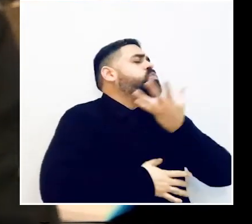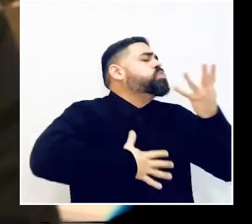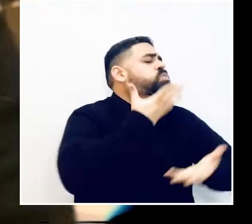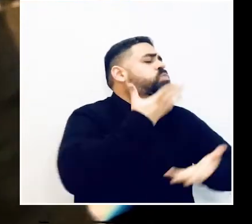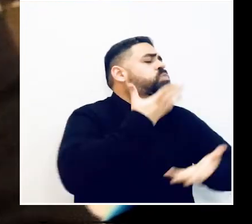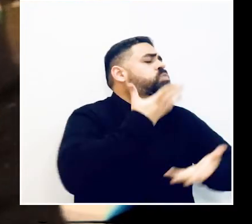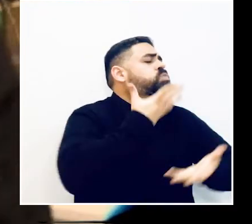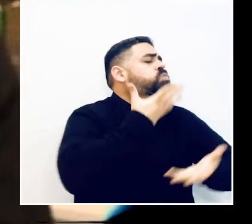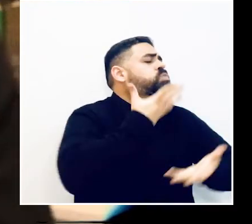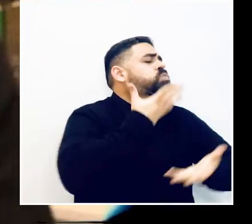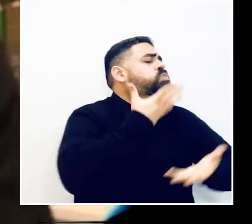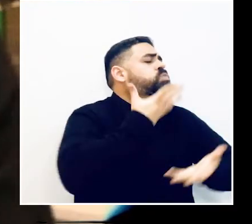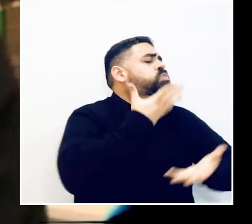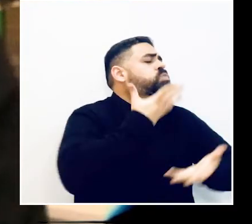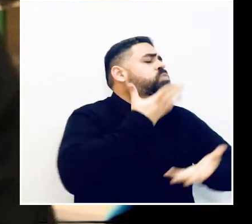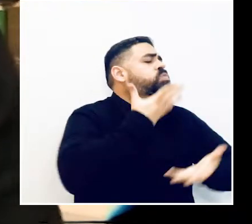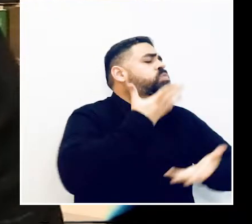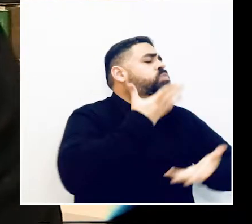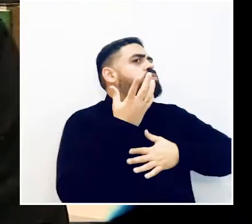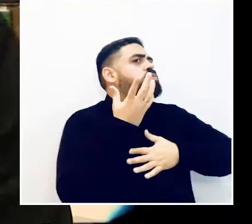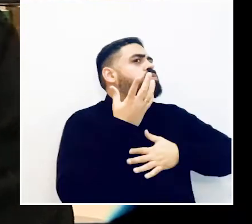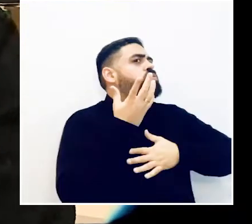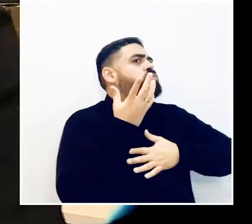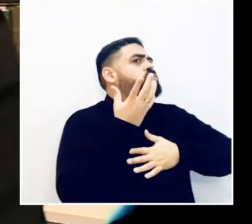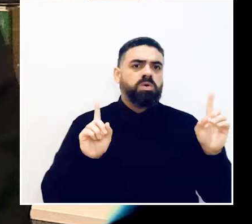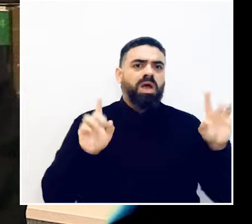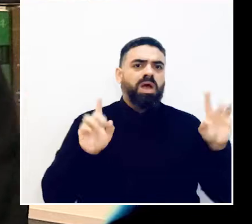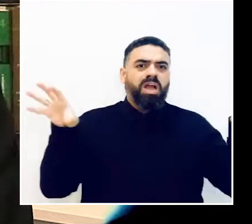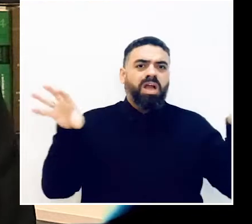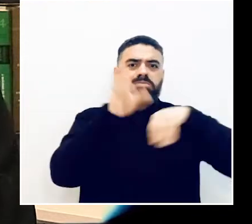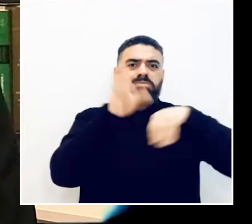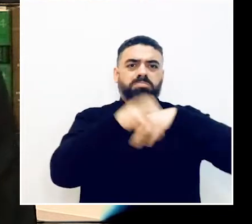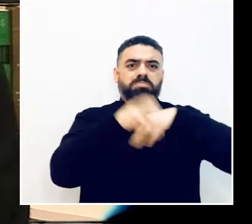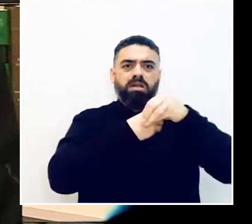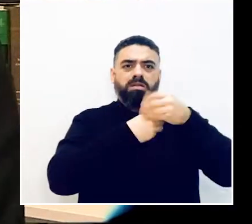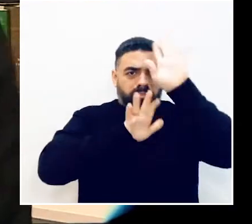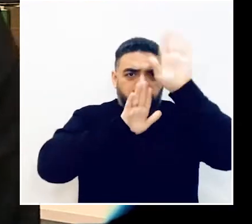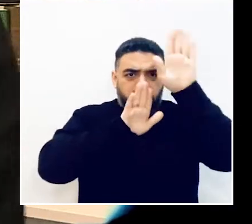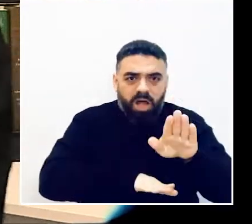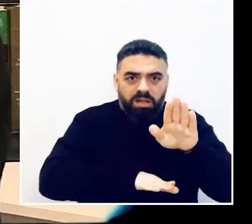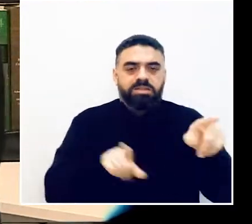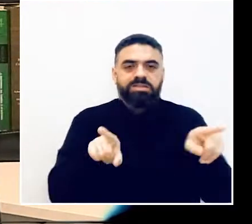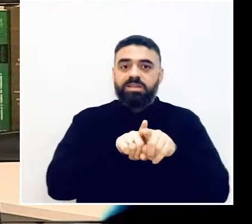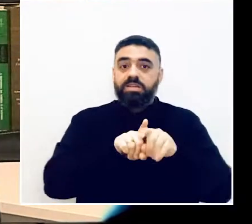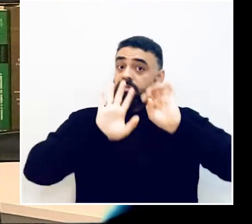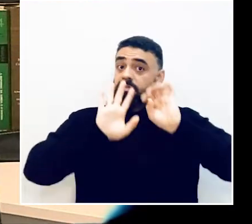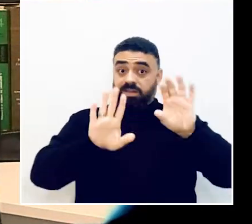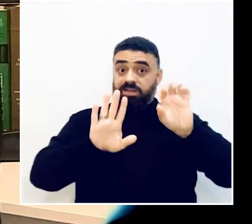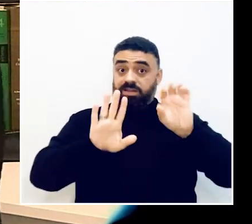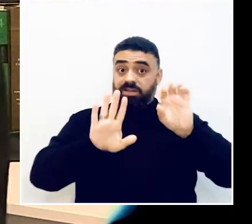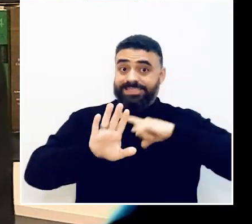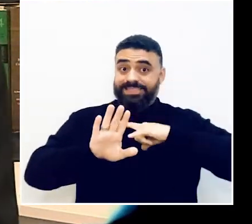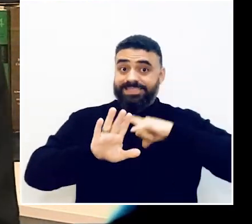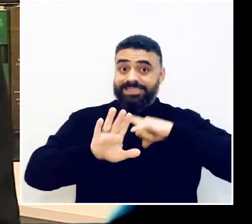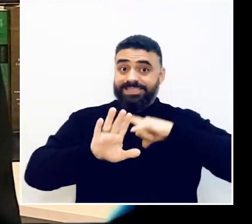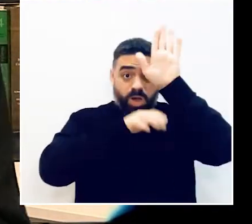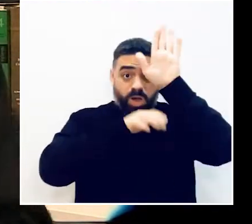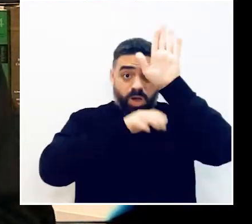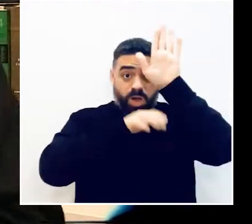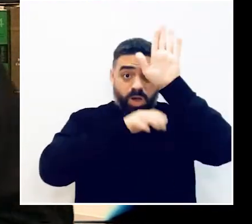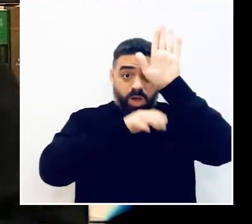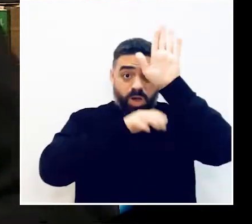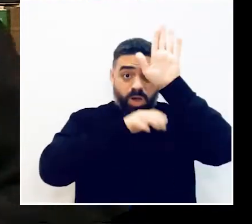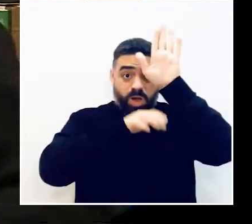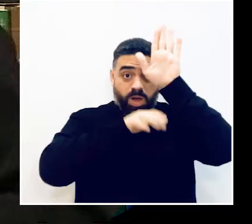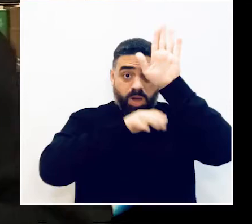é o agir espontaneamente, é sempre ter espontaneidade nas ações, e a gente joga isso para adoração. Então se a gente tem uma adoração